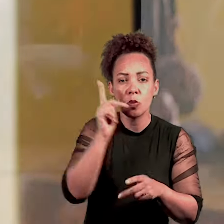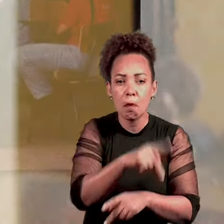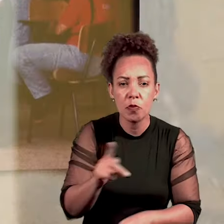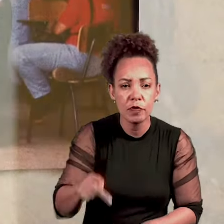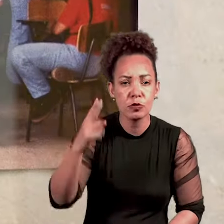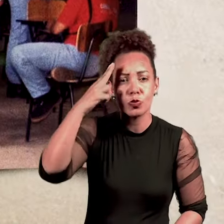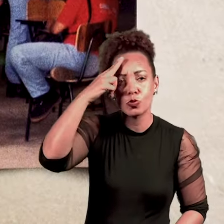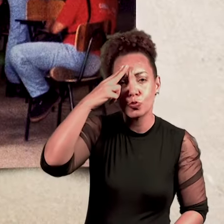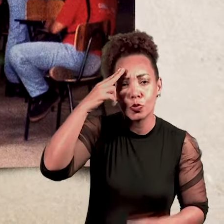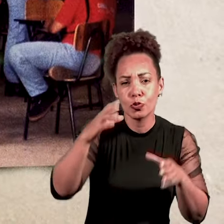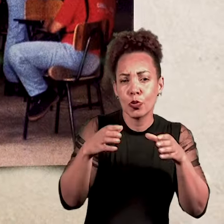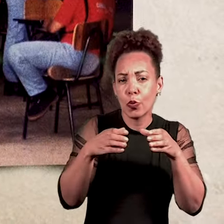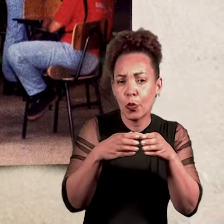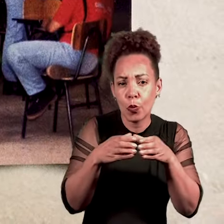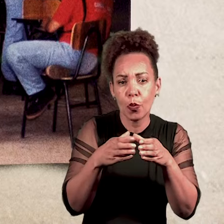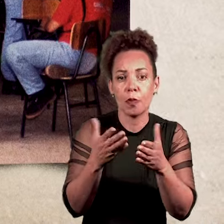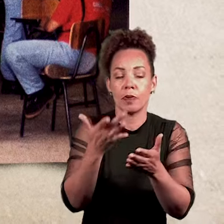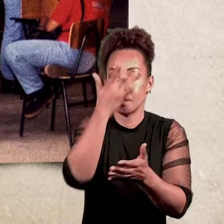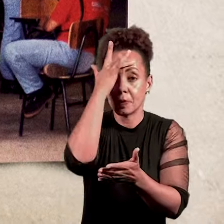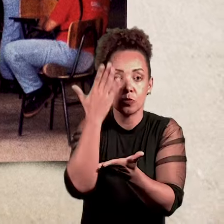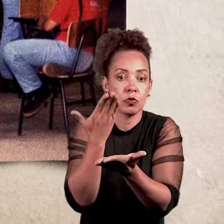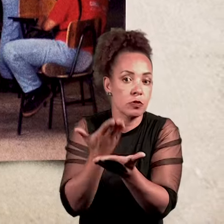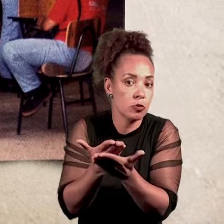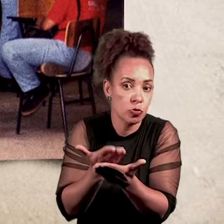professores, alunos, estudantes